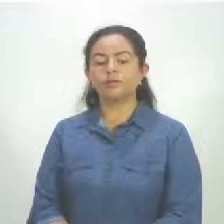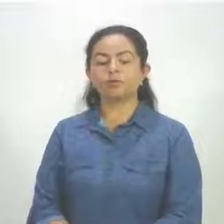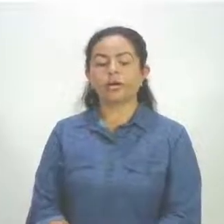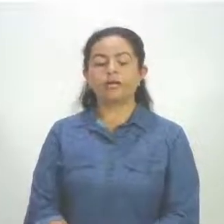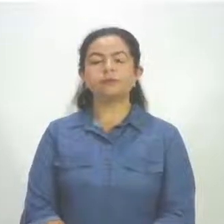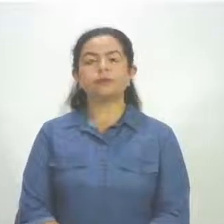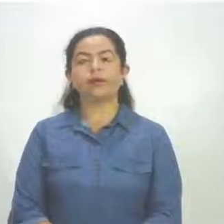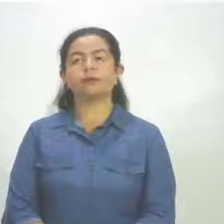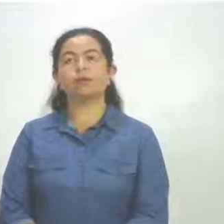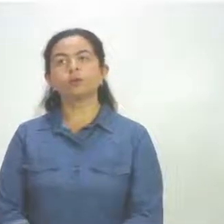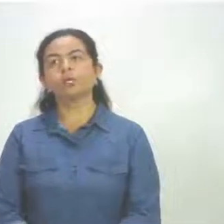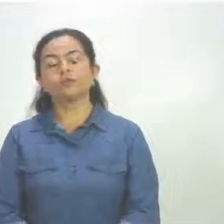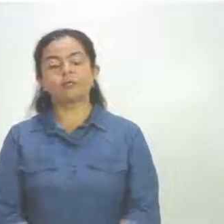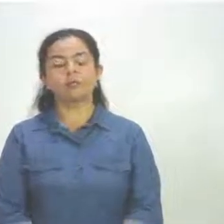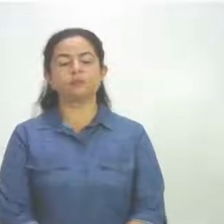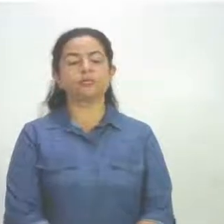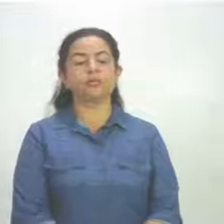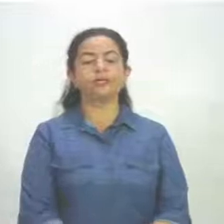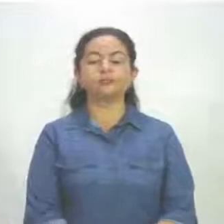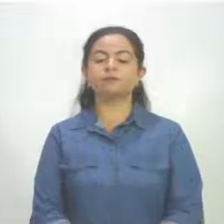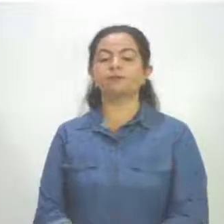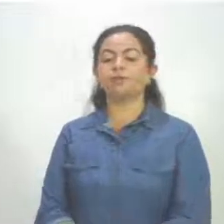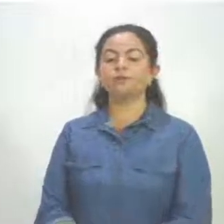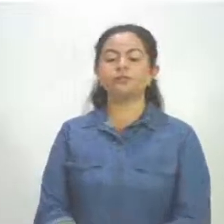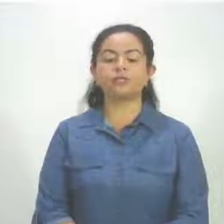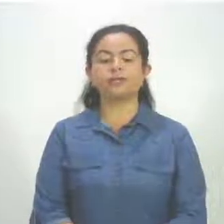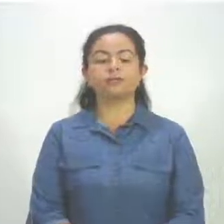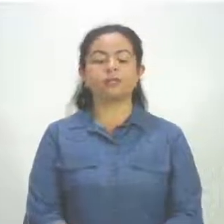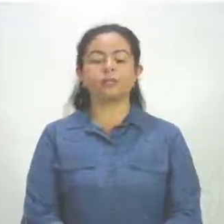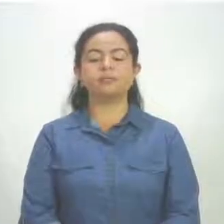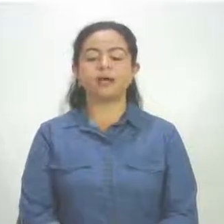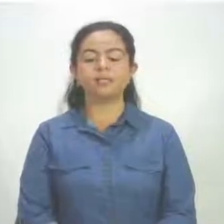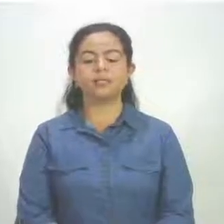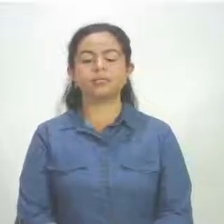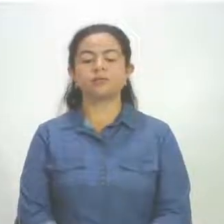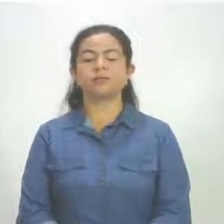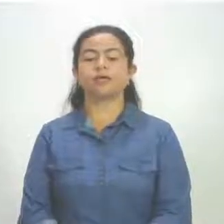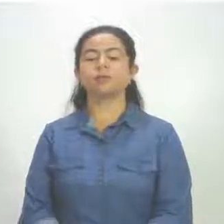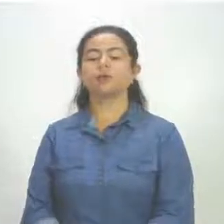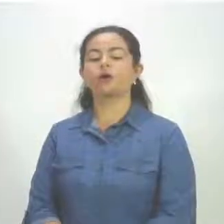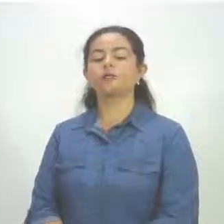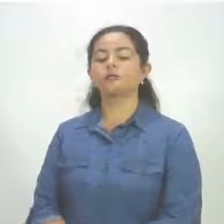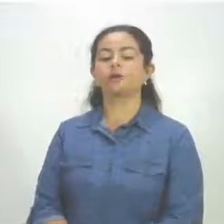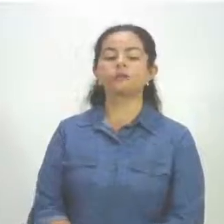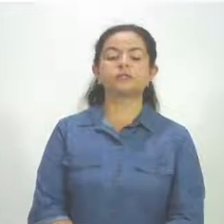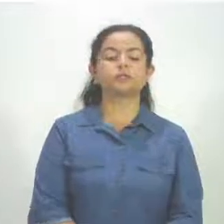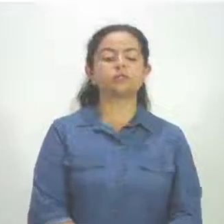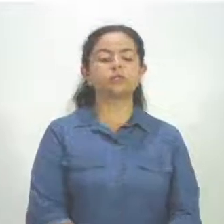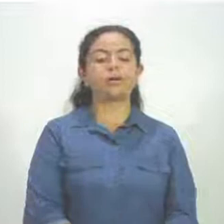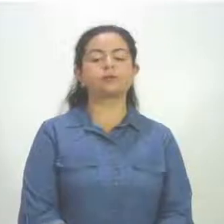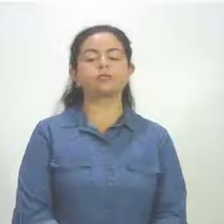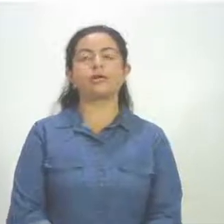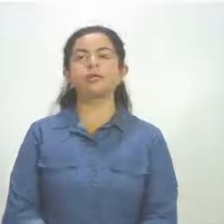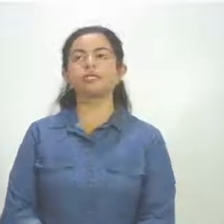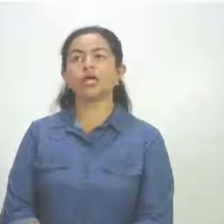Como resultados, né? Então, quando nós falamos em desenvolvimento de estratégias de aprendizagem, gestão de tempo e organização dos estudos